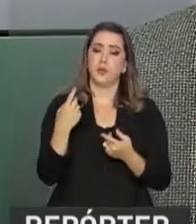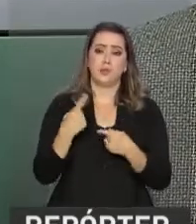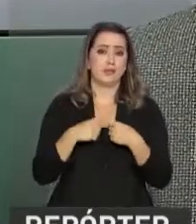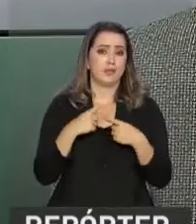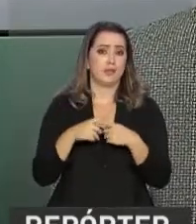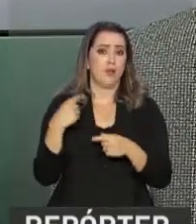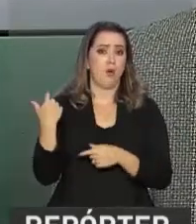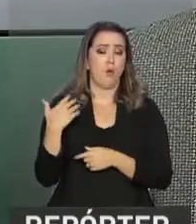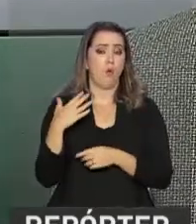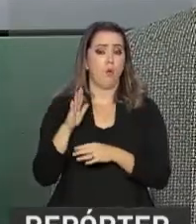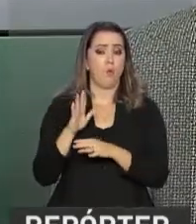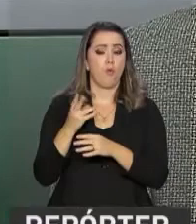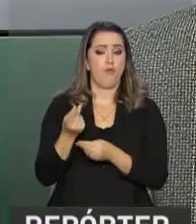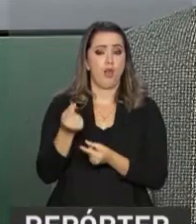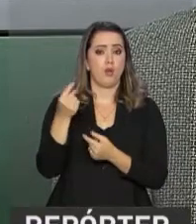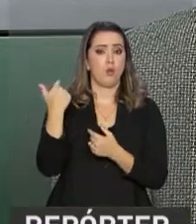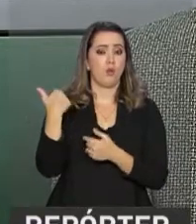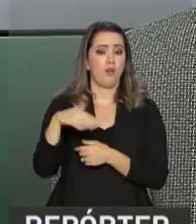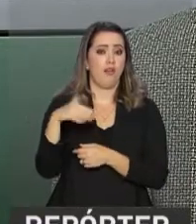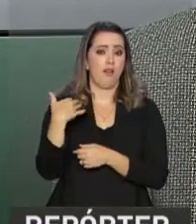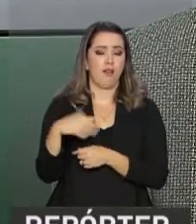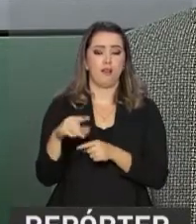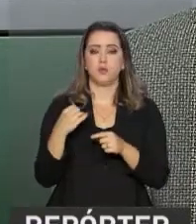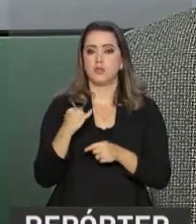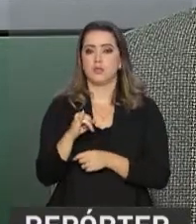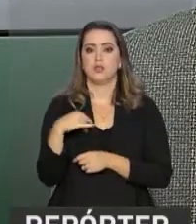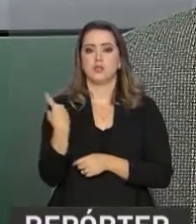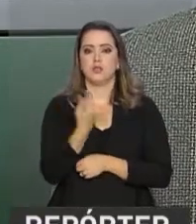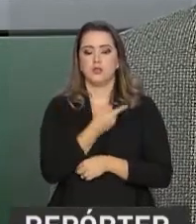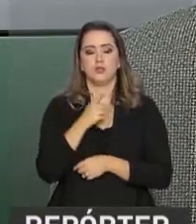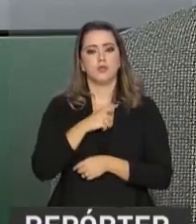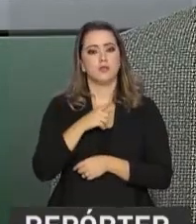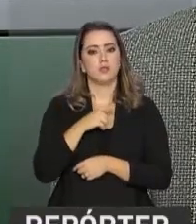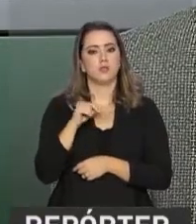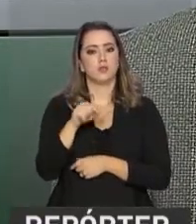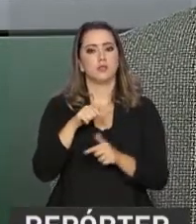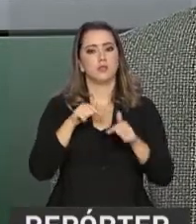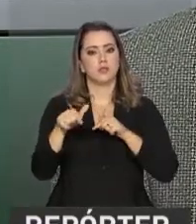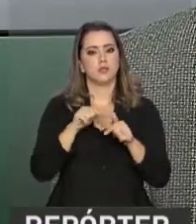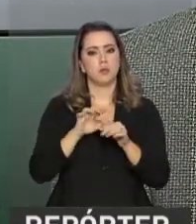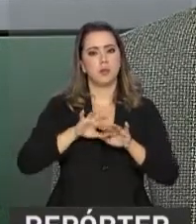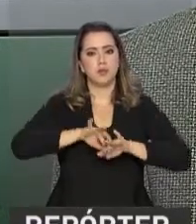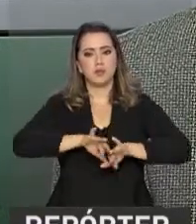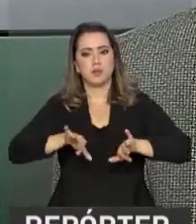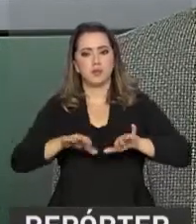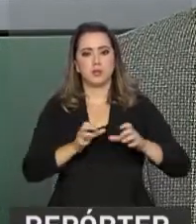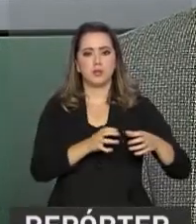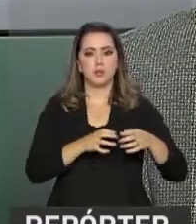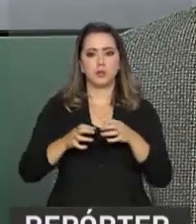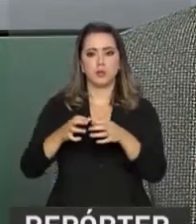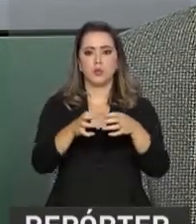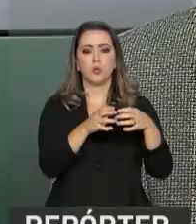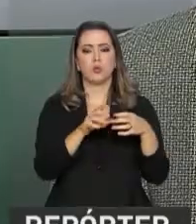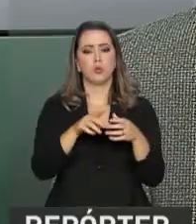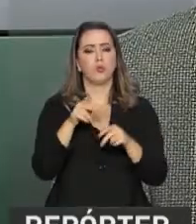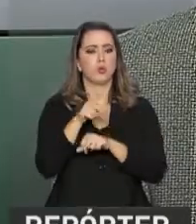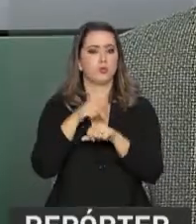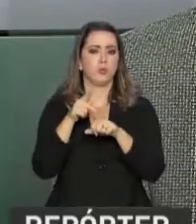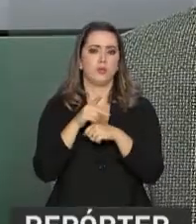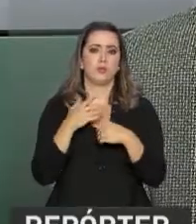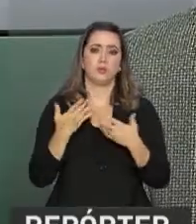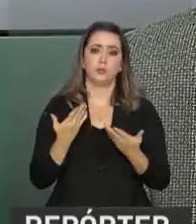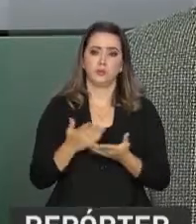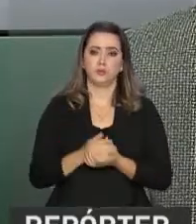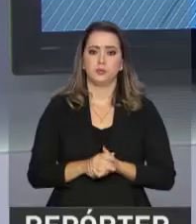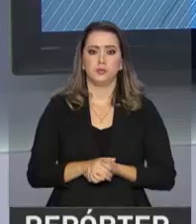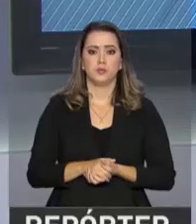mesmo com apoio governamental se nós tivéssemos que realizará ações separadas em cada país para poder realizar os